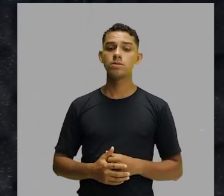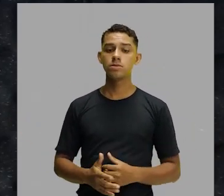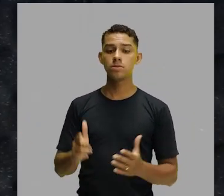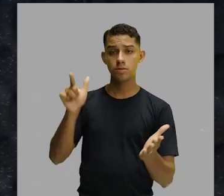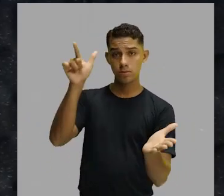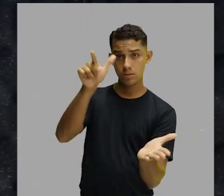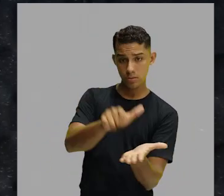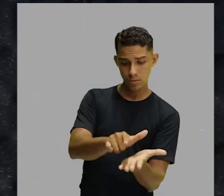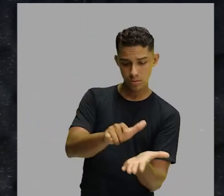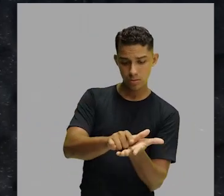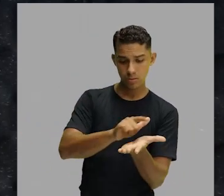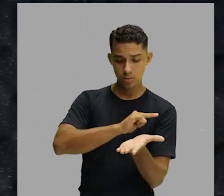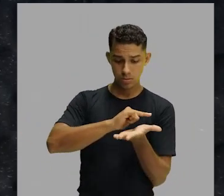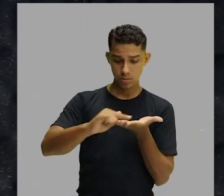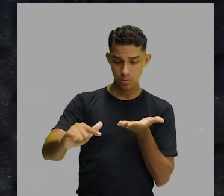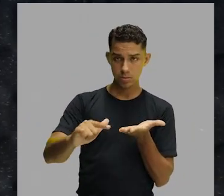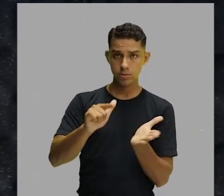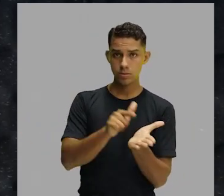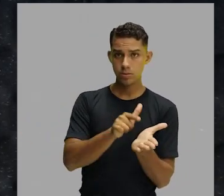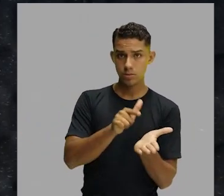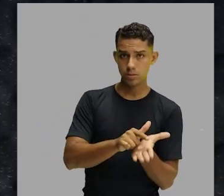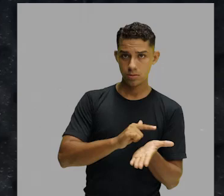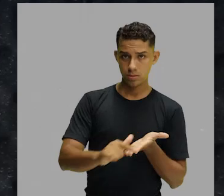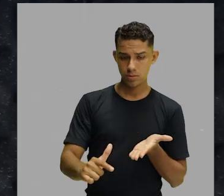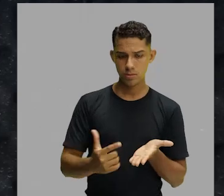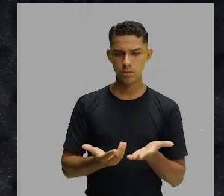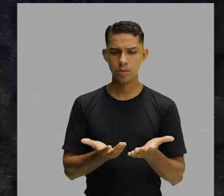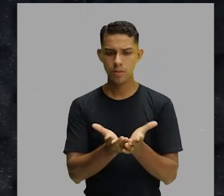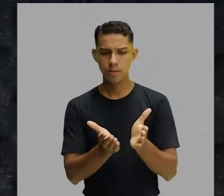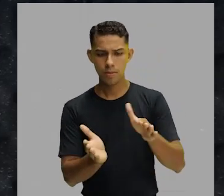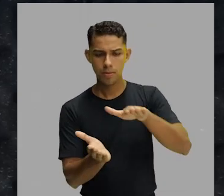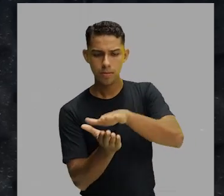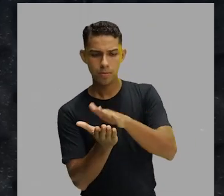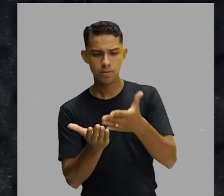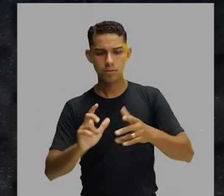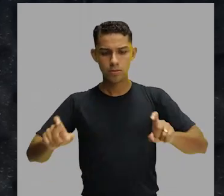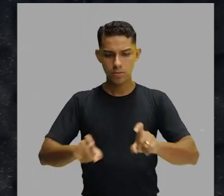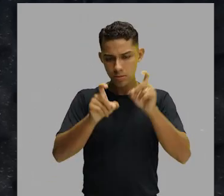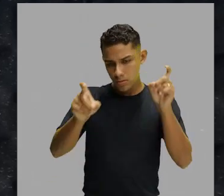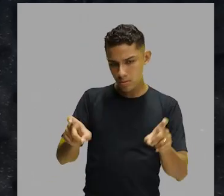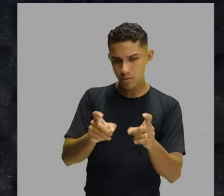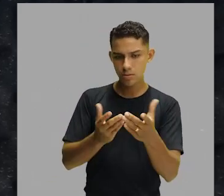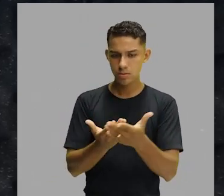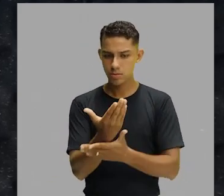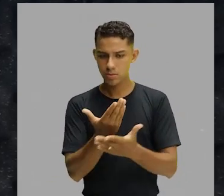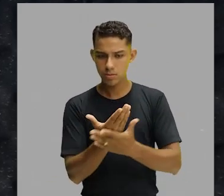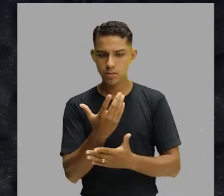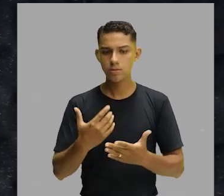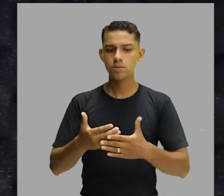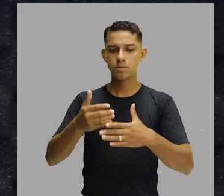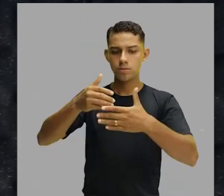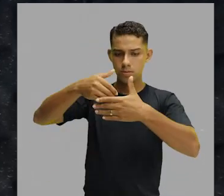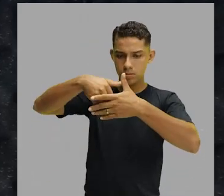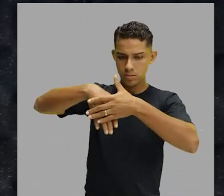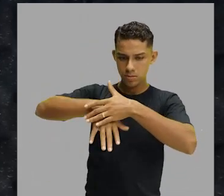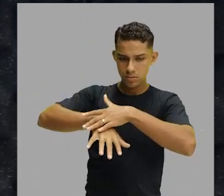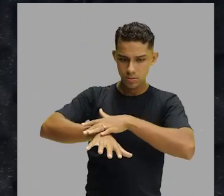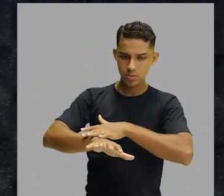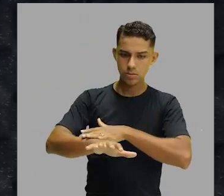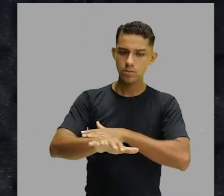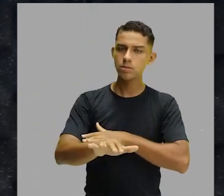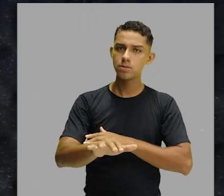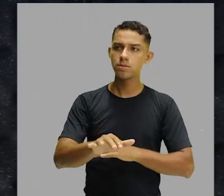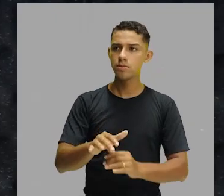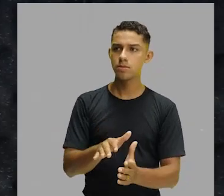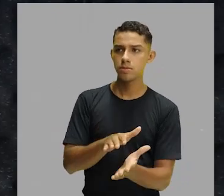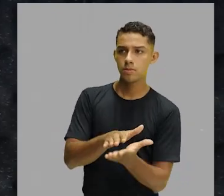folha de papel, e essa que eu falei que parece uma bandeja de computador, de impressora, ela desce sobre essa parte